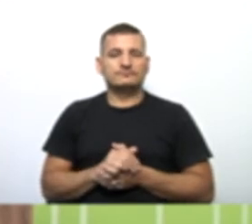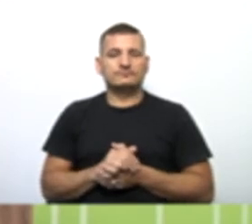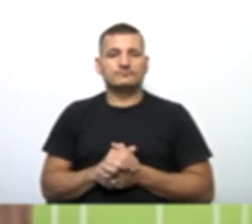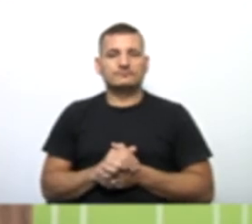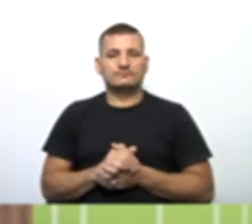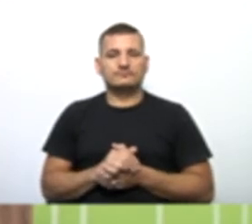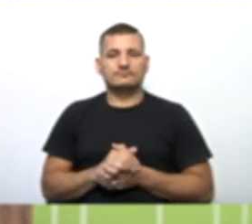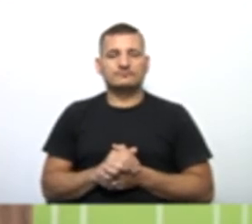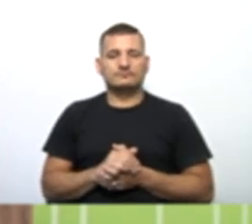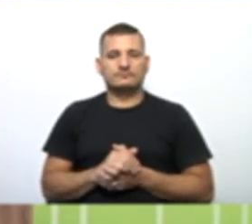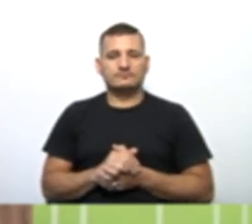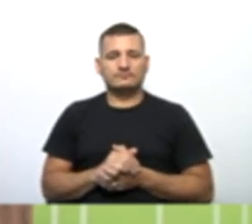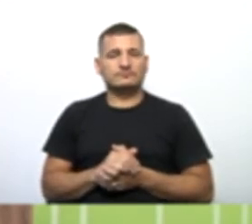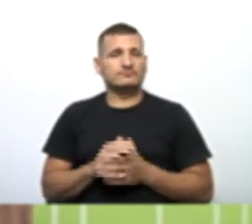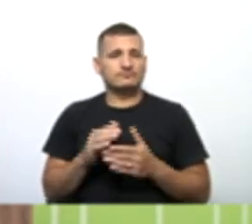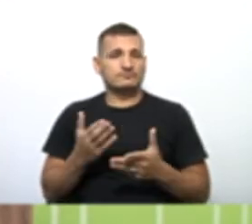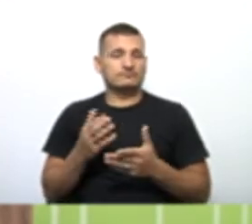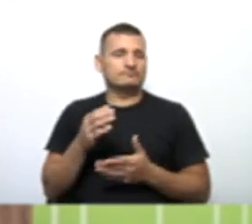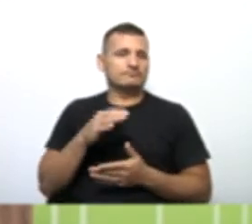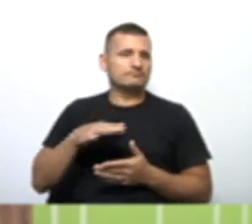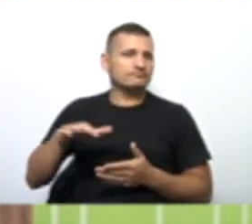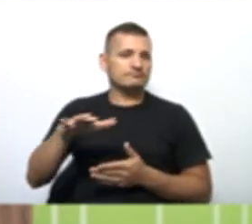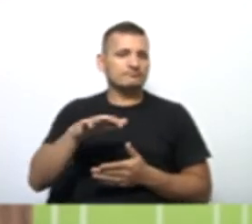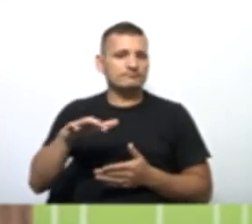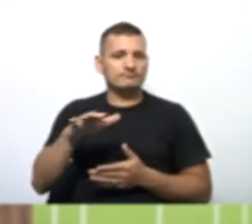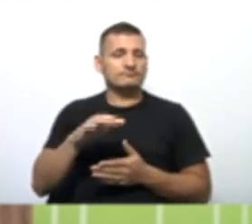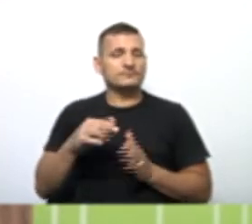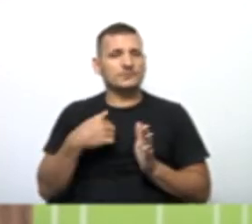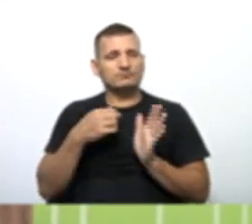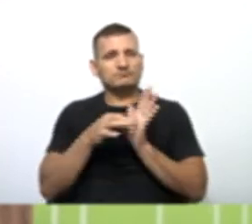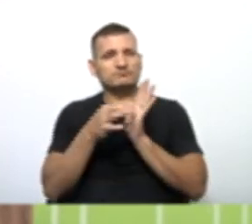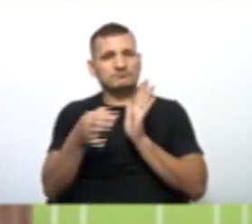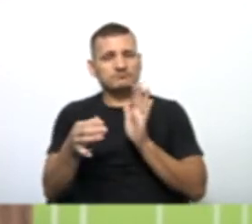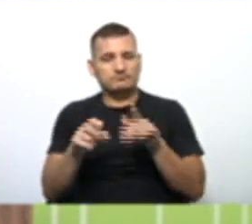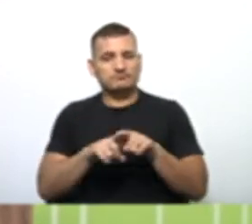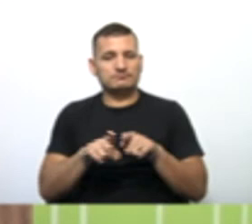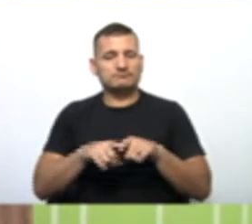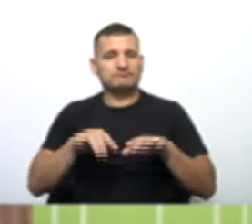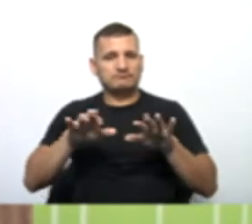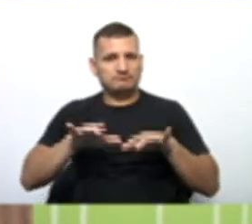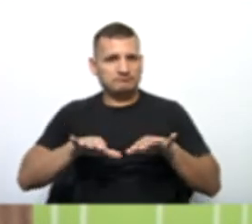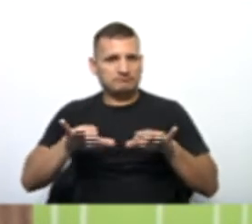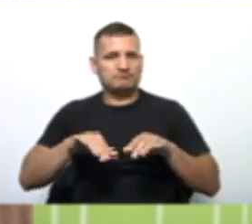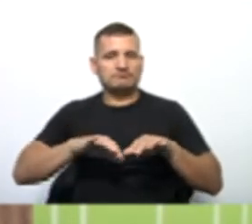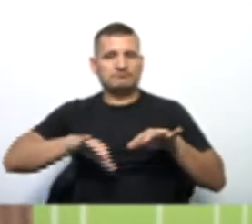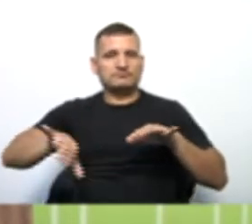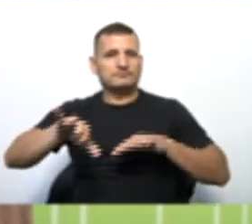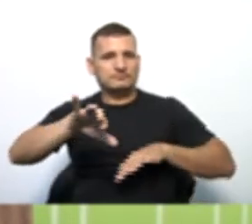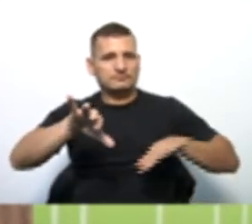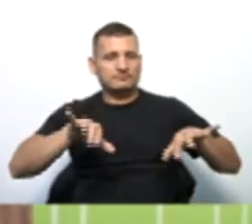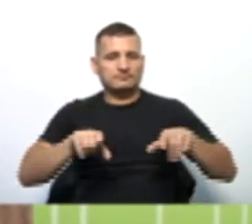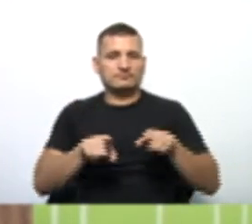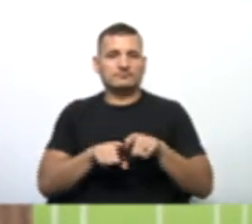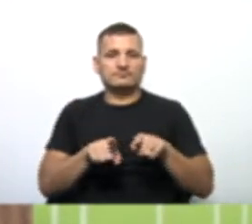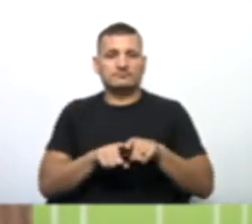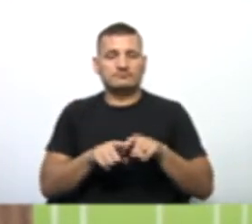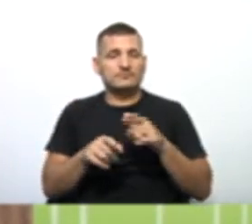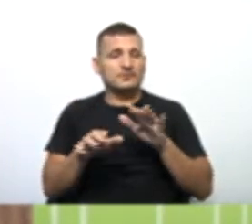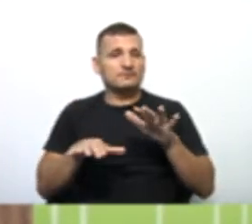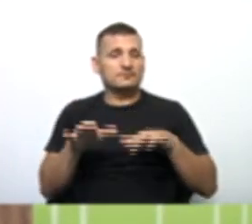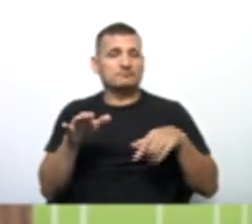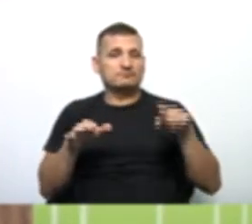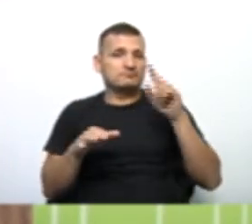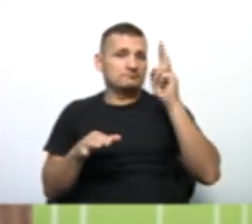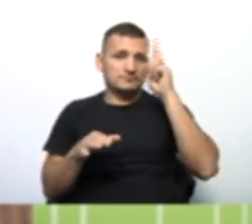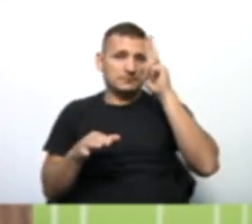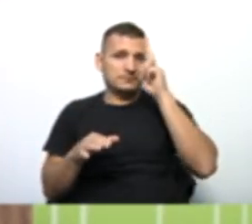Então, nesses cenários, e aí eu sugiro até para quando é uma programação individual também, né? A gente não consegue lembrar de